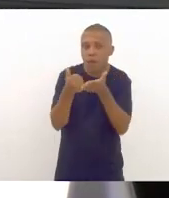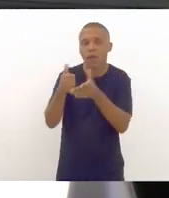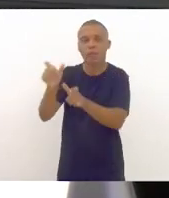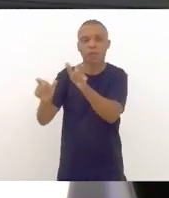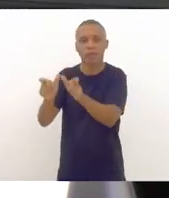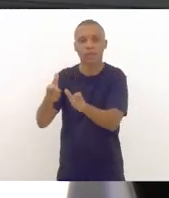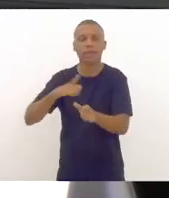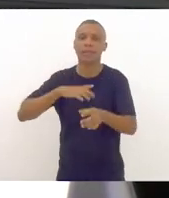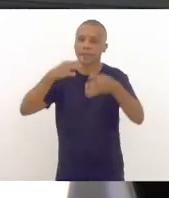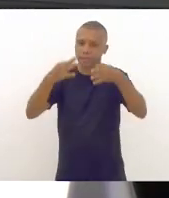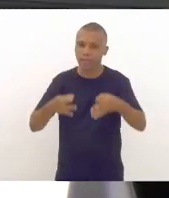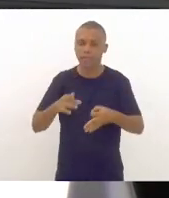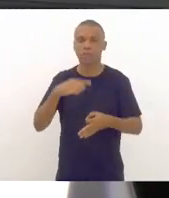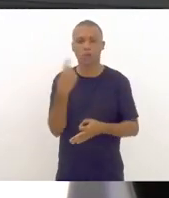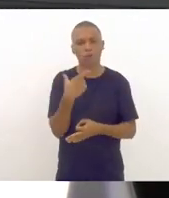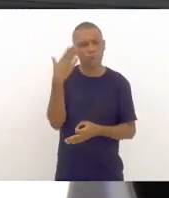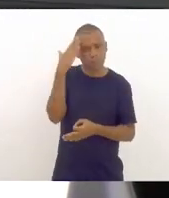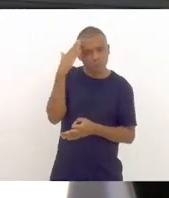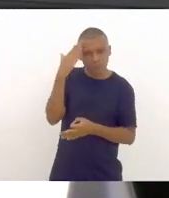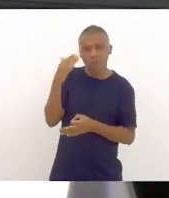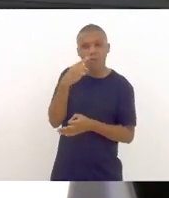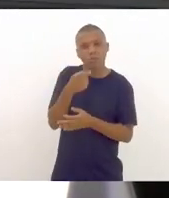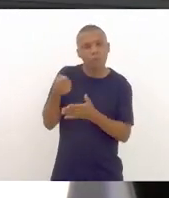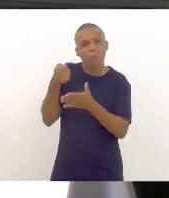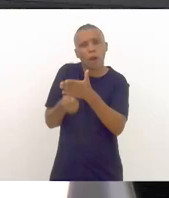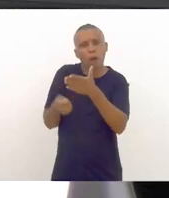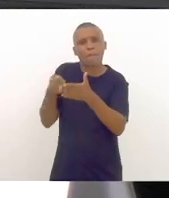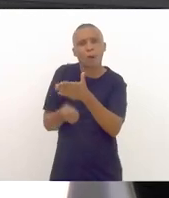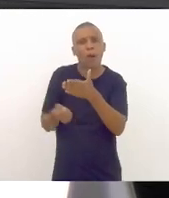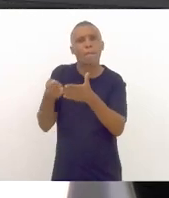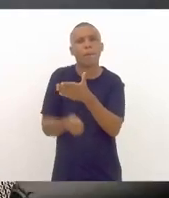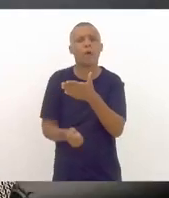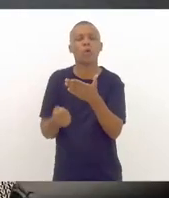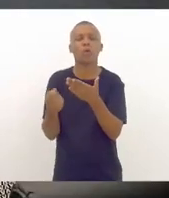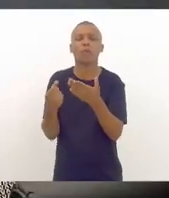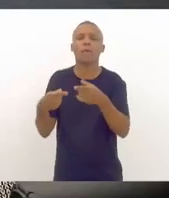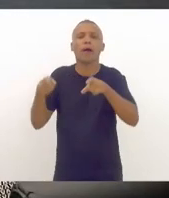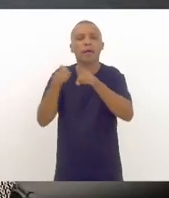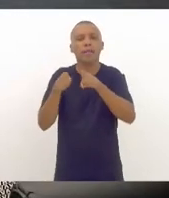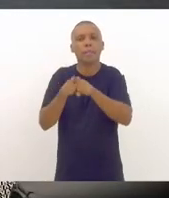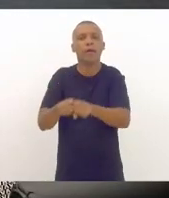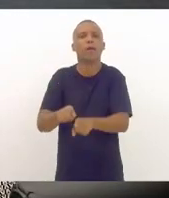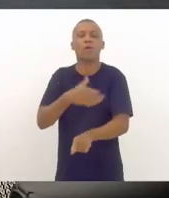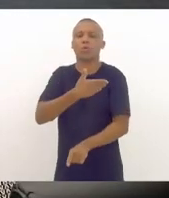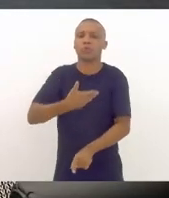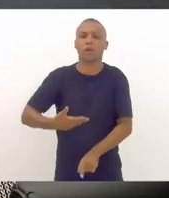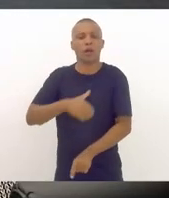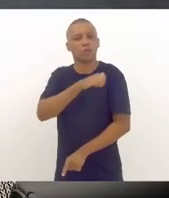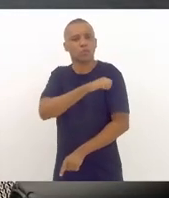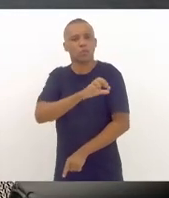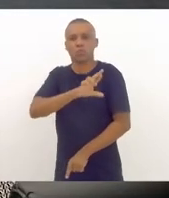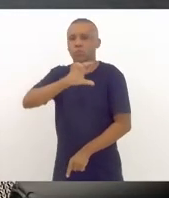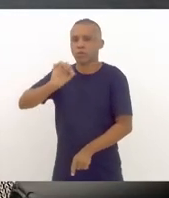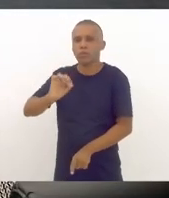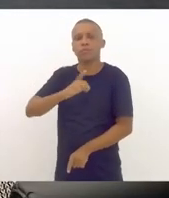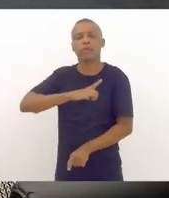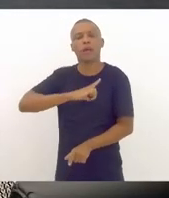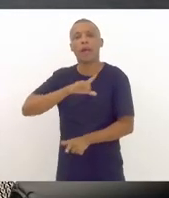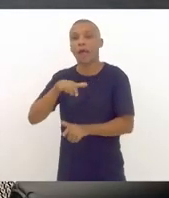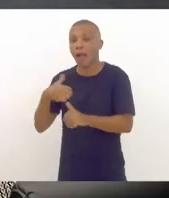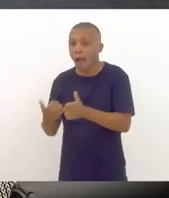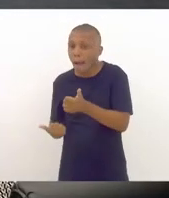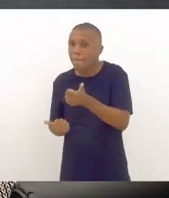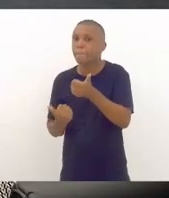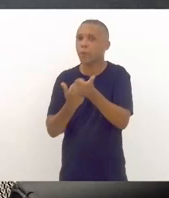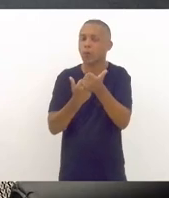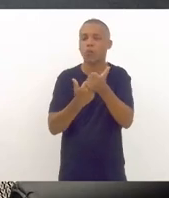ecoar aqui e a gente vai lutar para poder também o Estado do Rio de Janeiro ser vanguarda